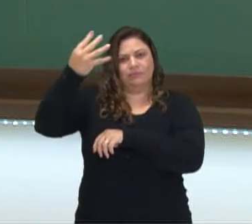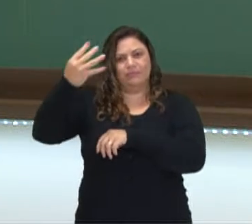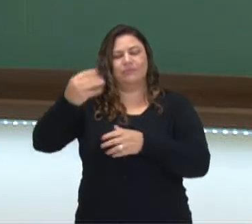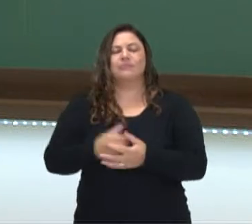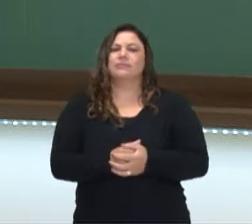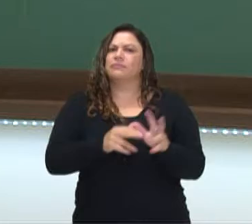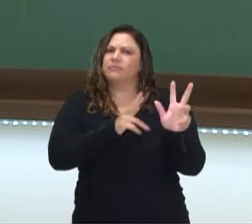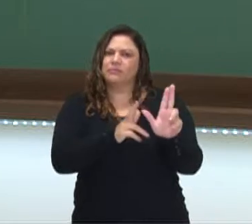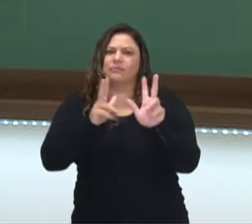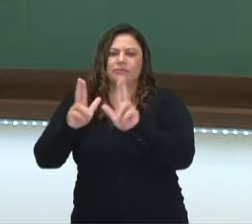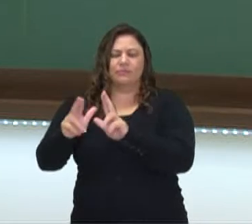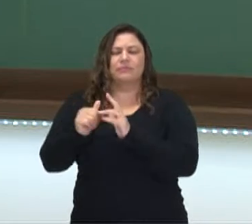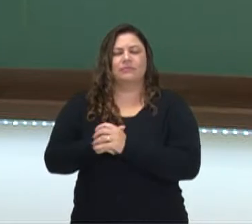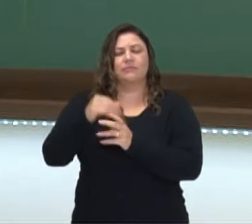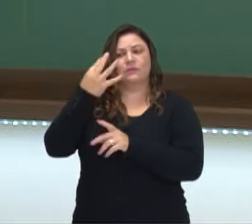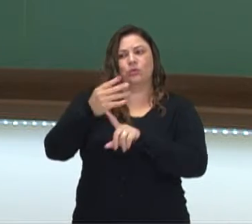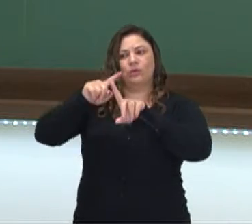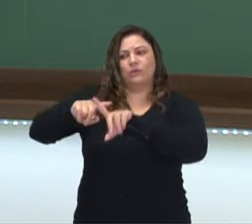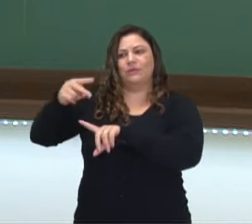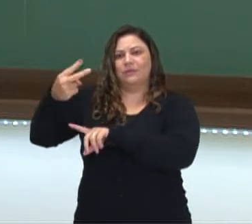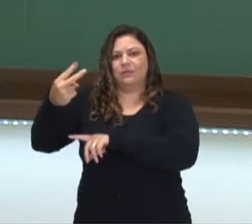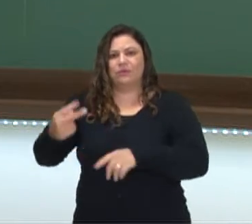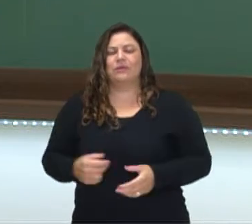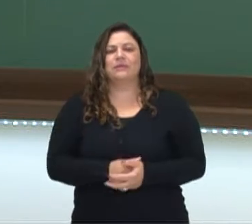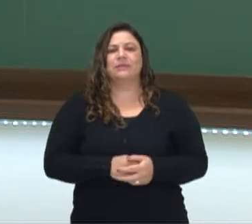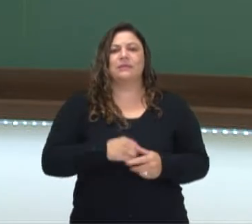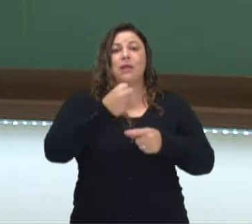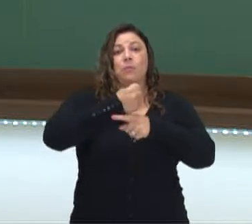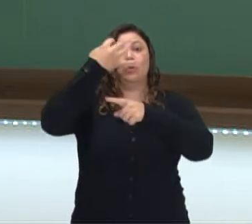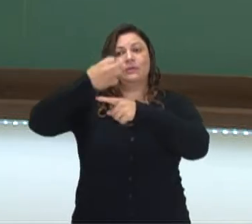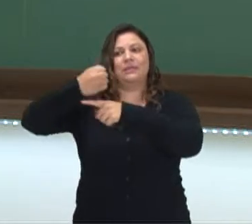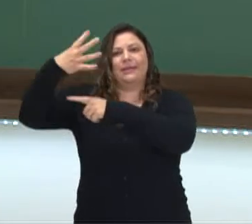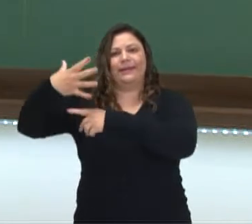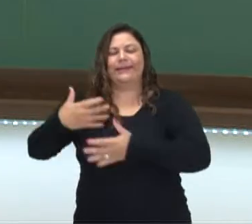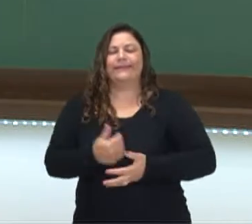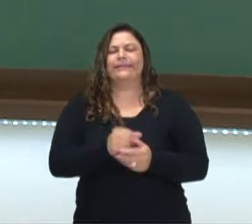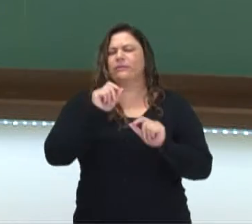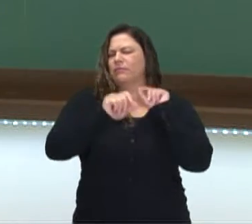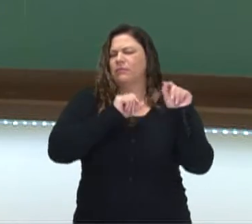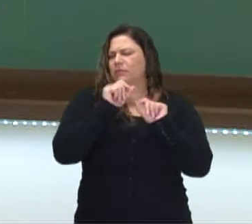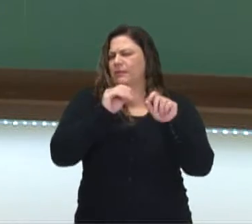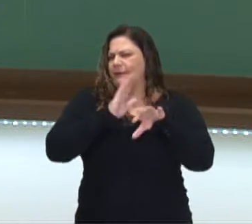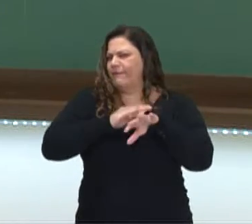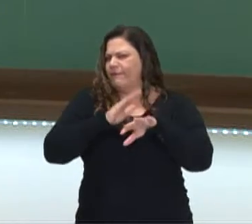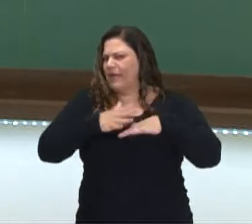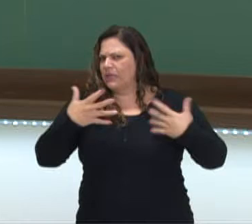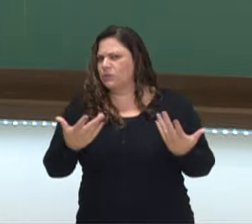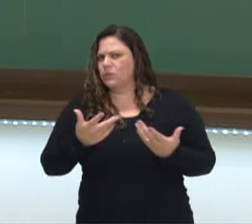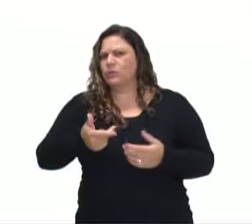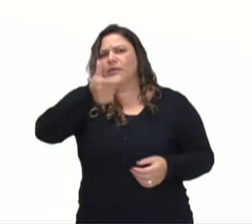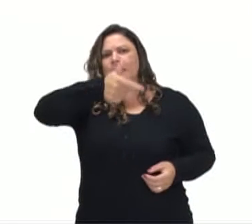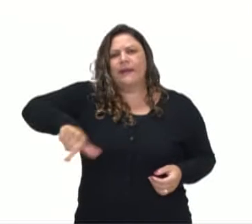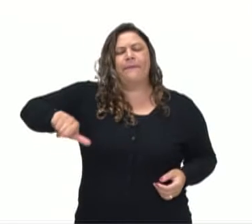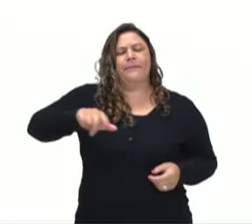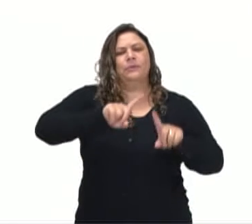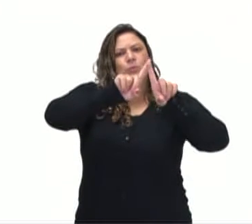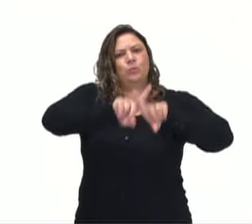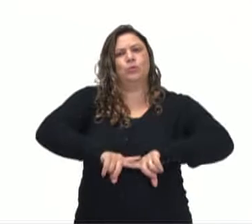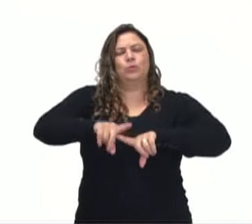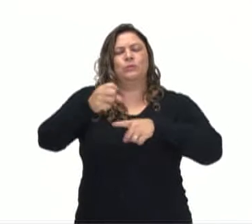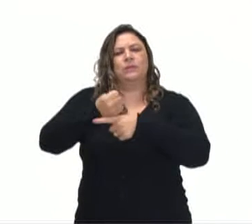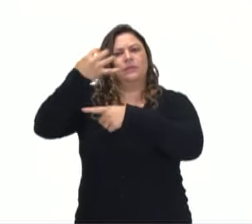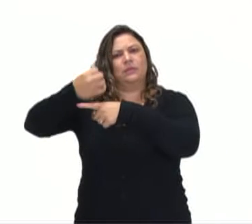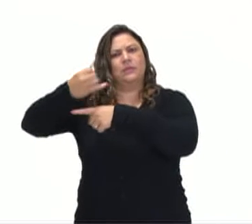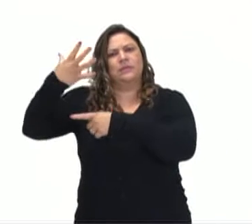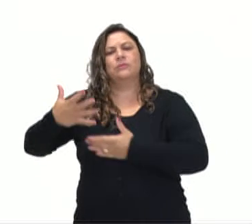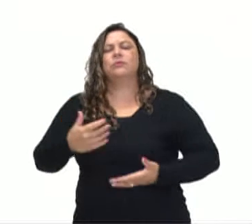fazer 4 vezes 2. Então, na potência de potência, o que eu faço? Eu repito a base e multiplico os expoentes. Portanto,